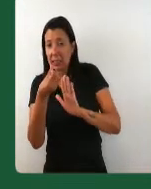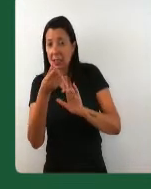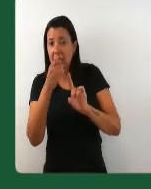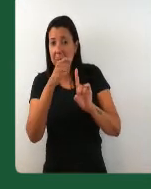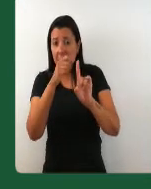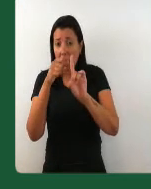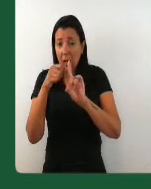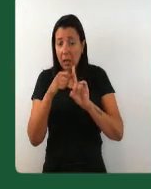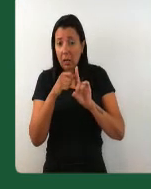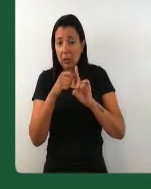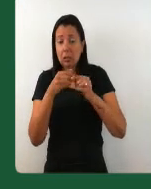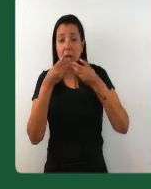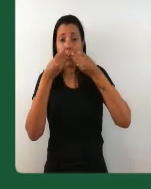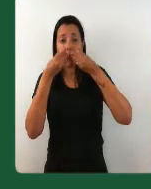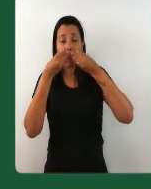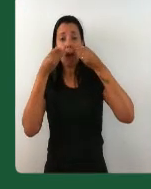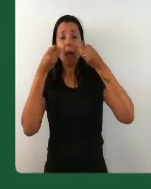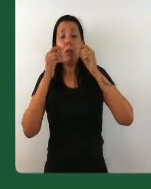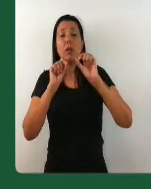palato